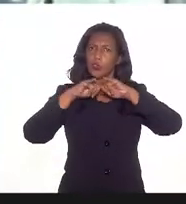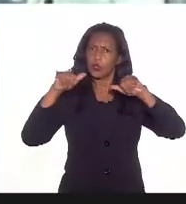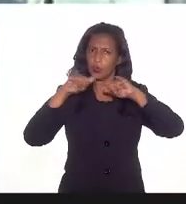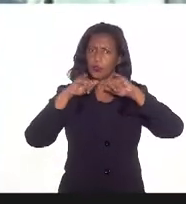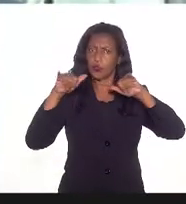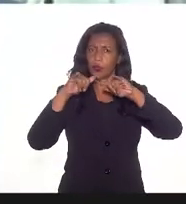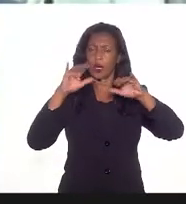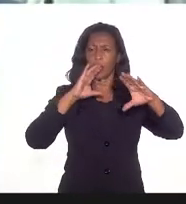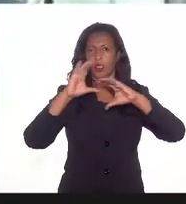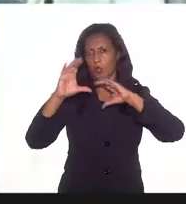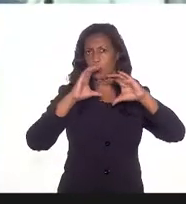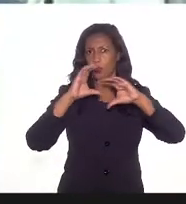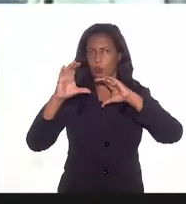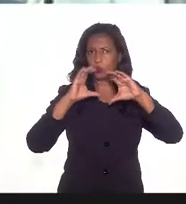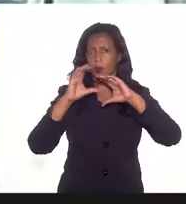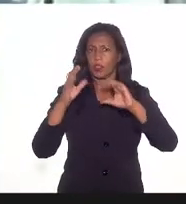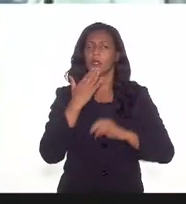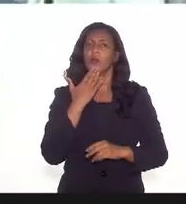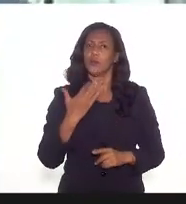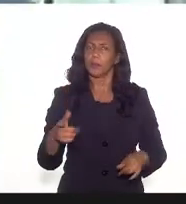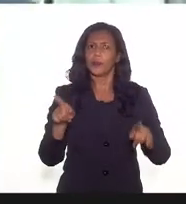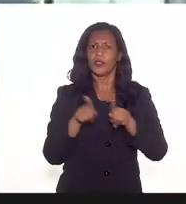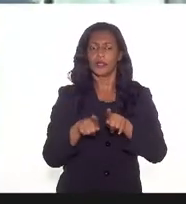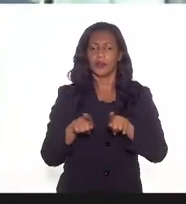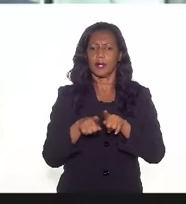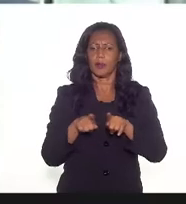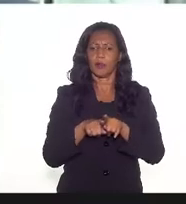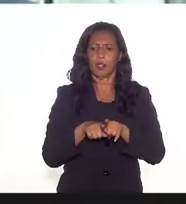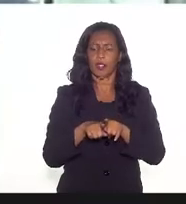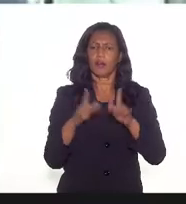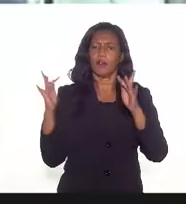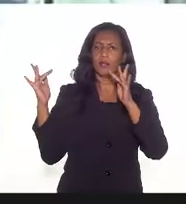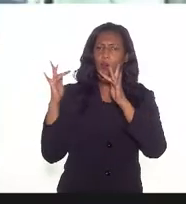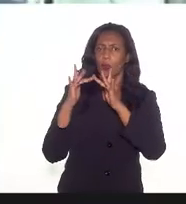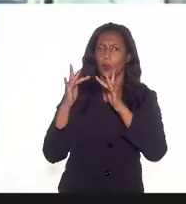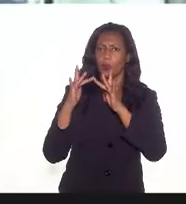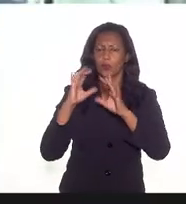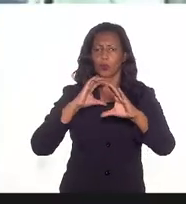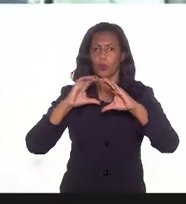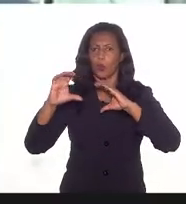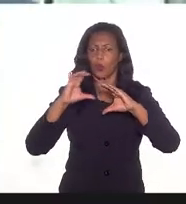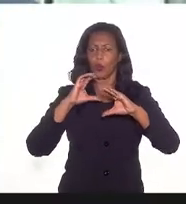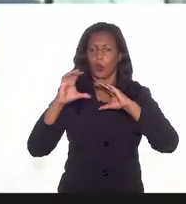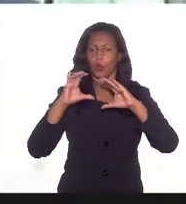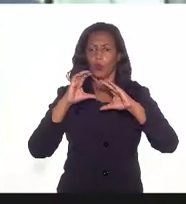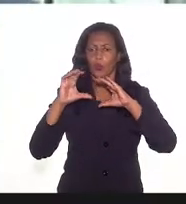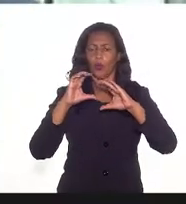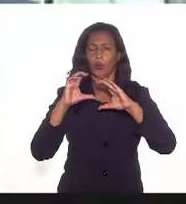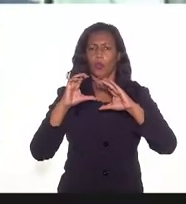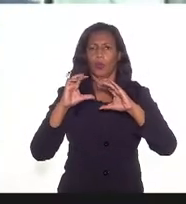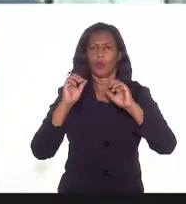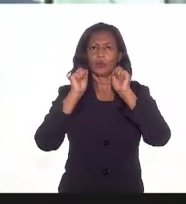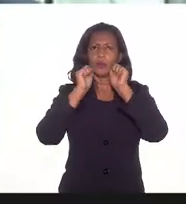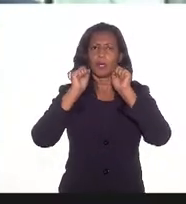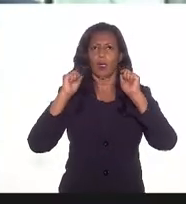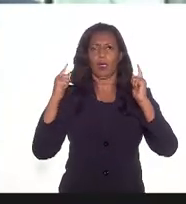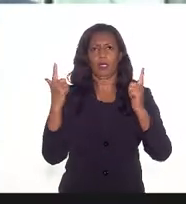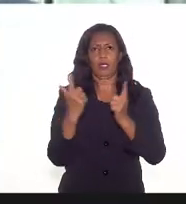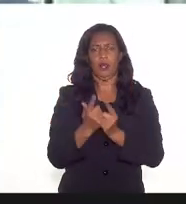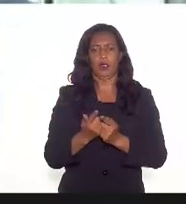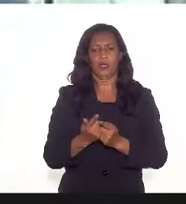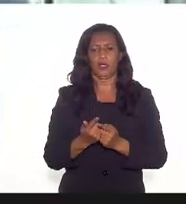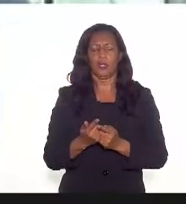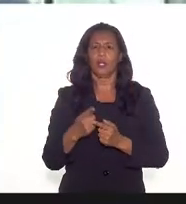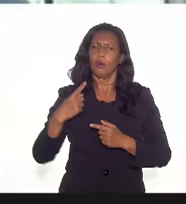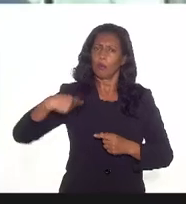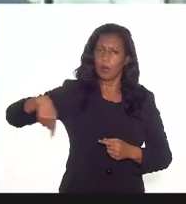de comunicação. E vou pedir também para que faça contato com a comunicação da Assembleia Legislativa, para que